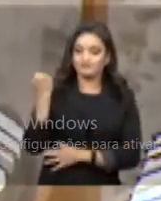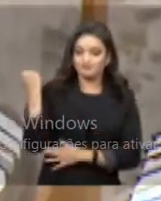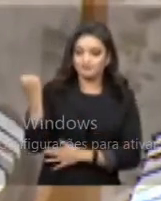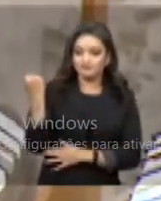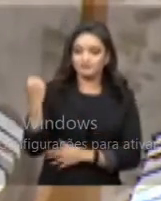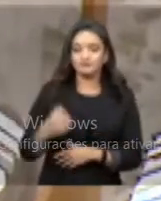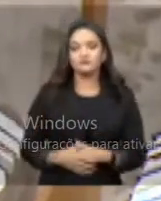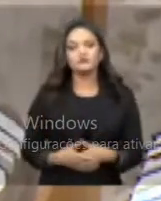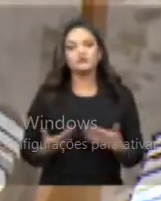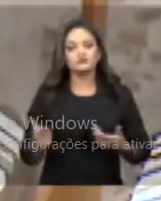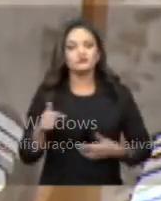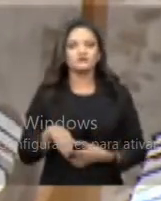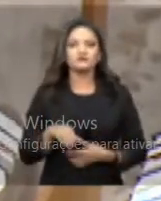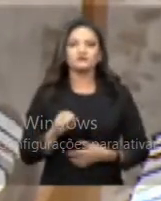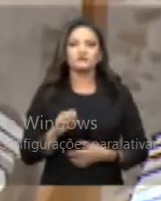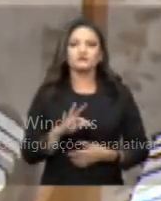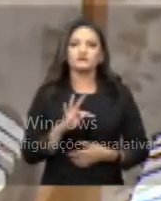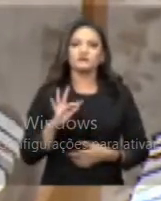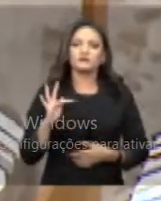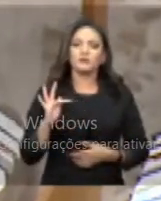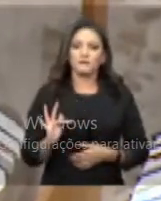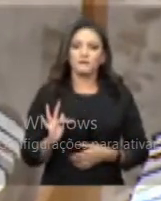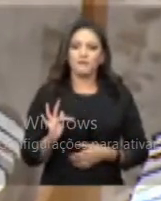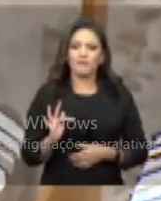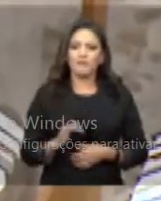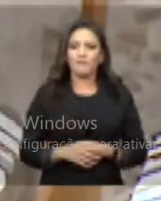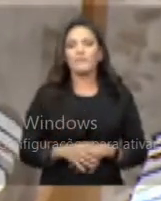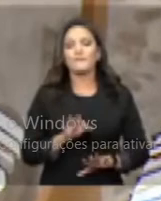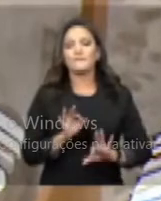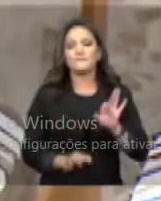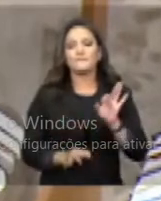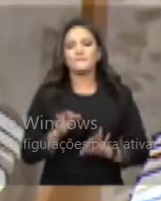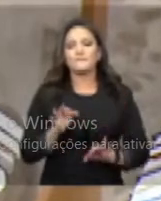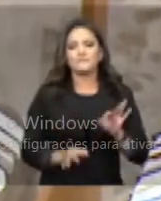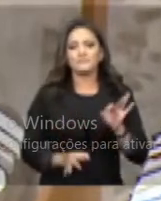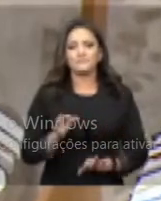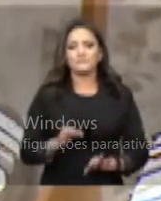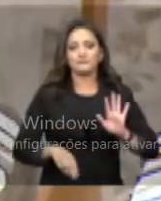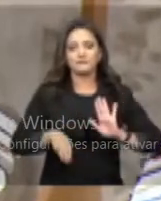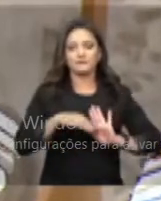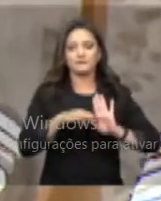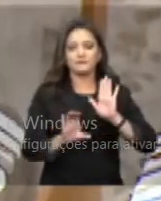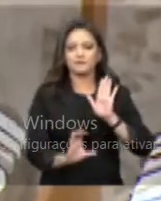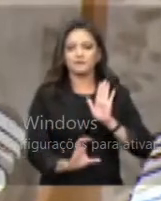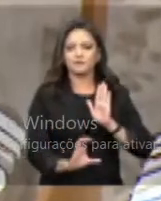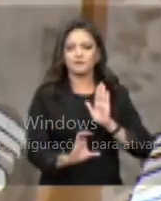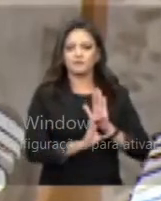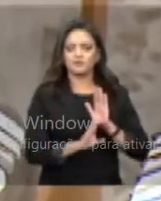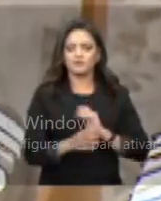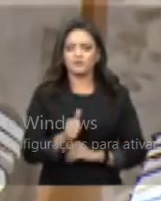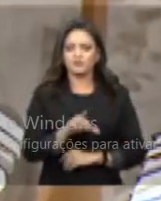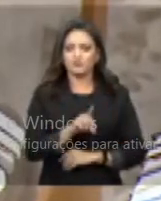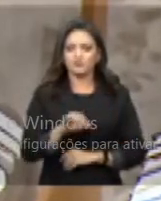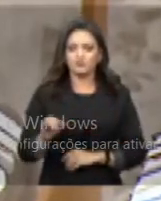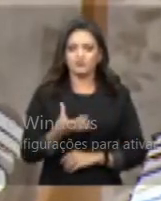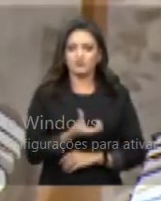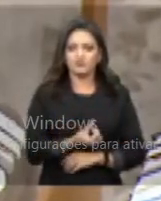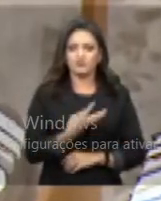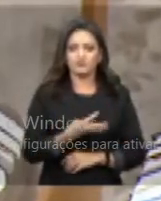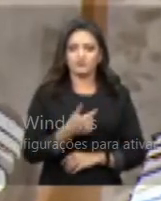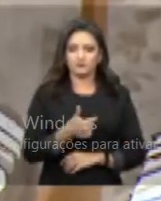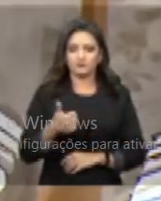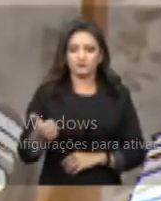Este egrégio Supremo Tribunal Federal, no julgamento das medidas cautelares nas ADIs